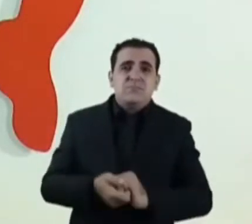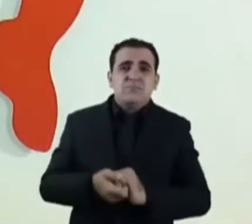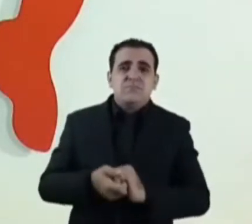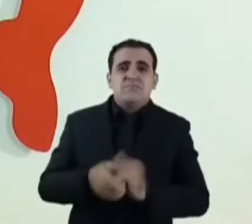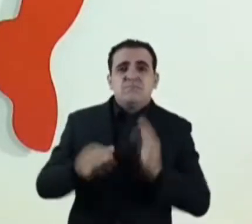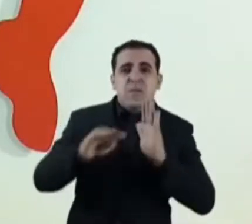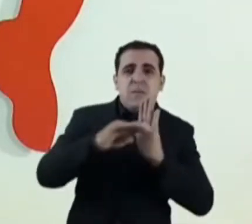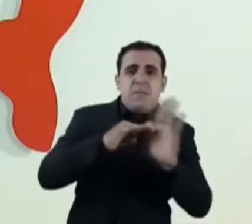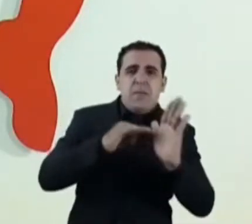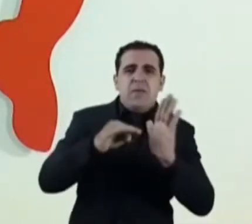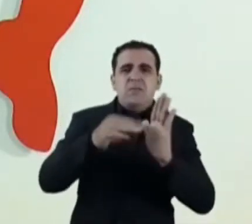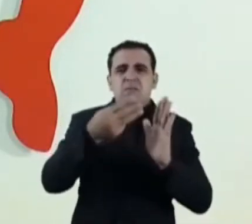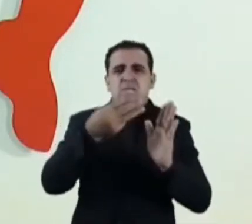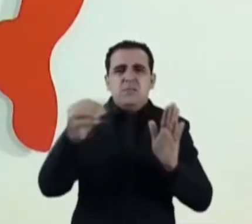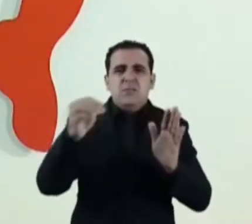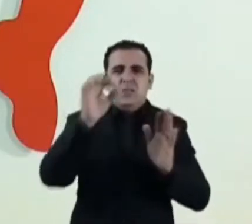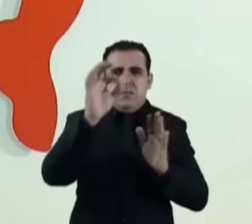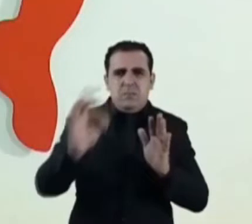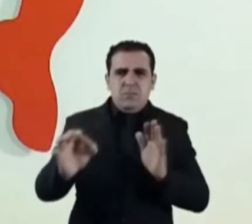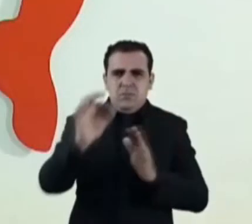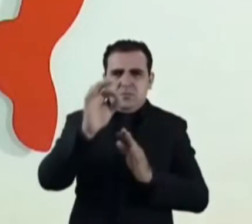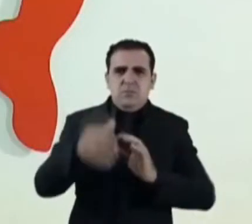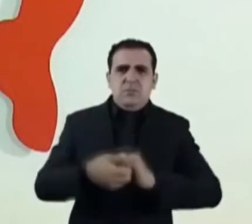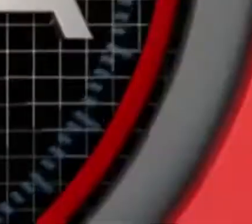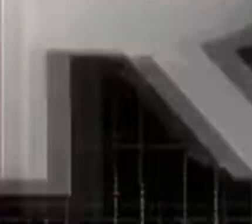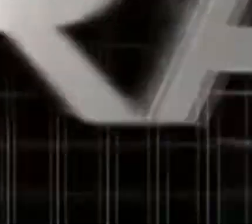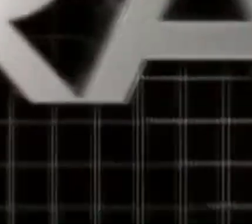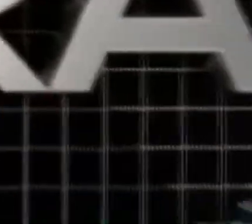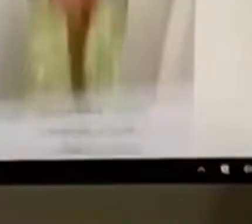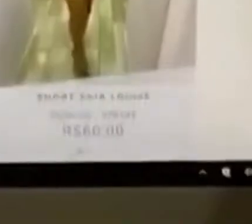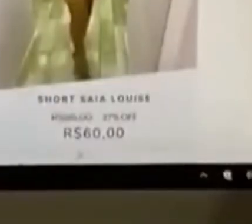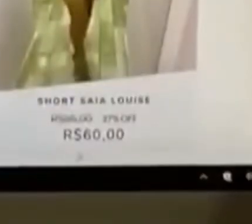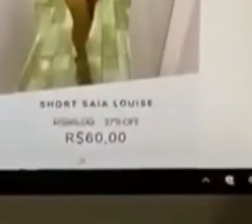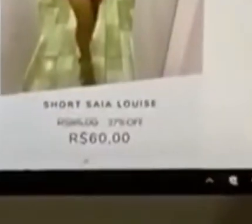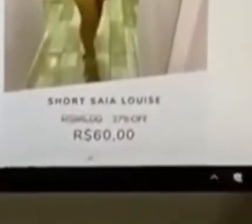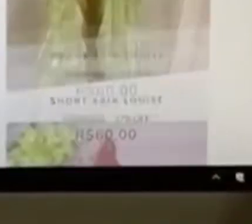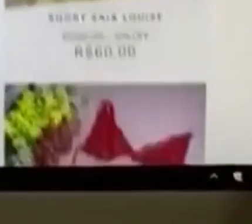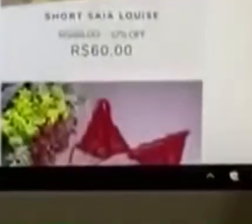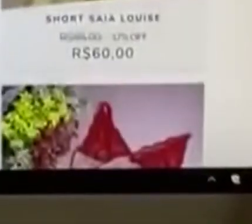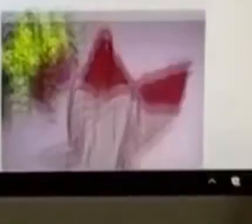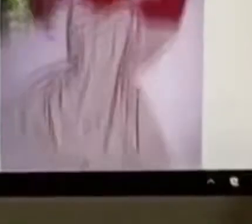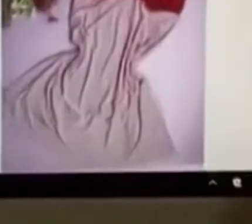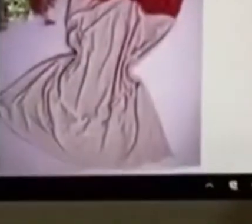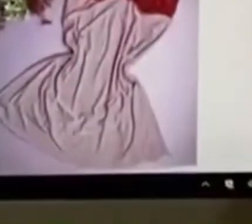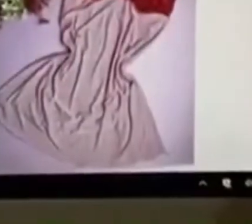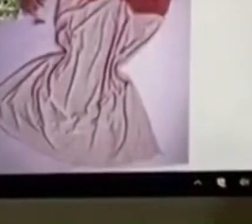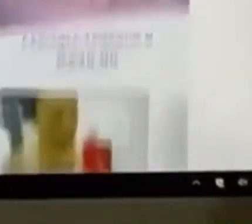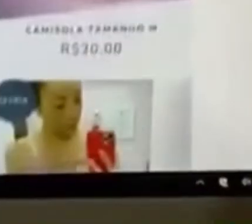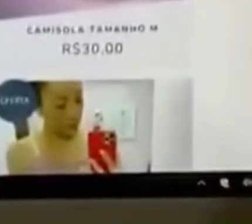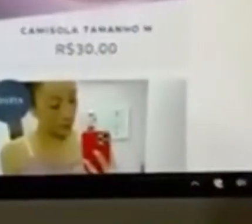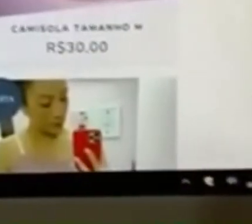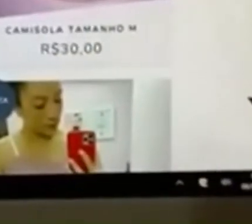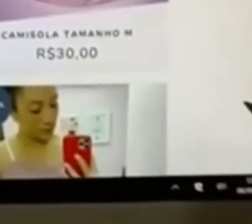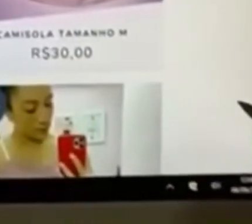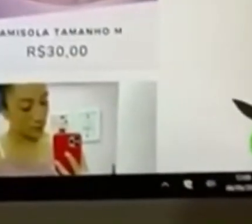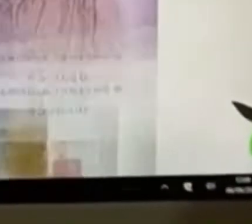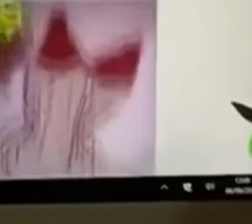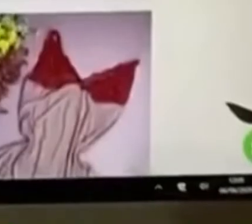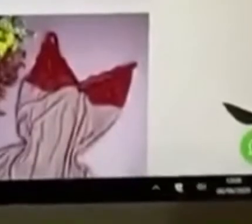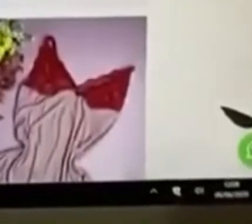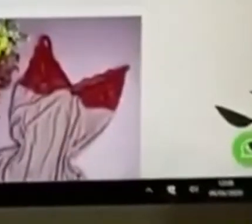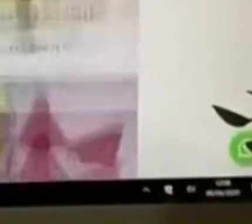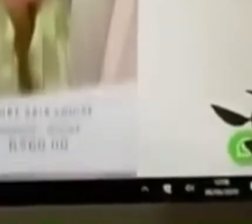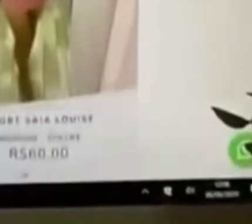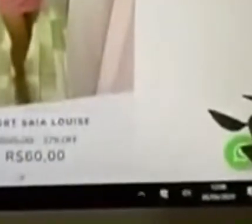Estado e faz previsão sobre o retorno das aulas. E veja como empreendedores planejam para